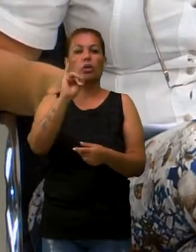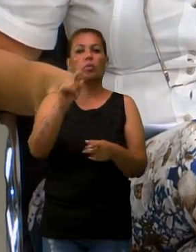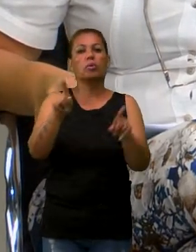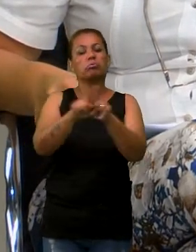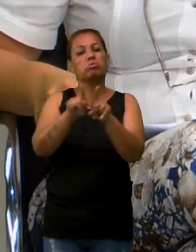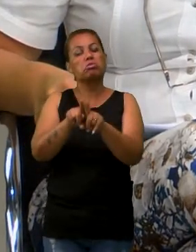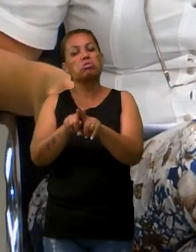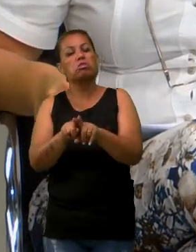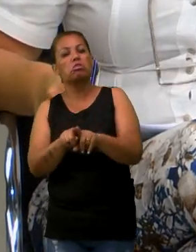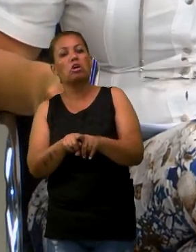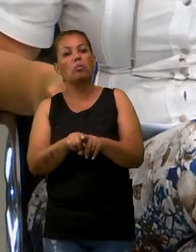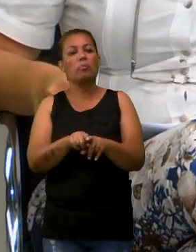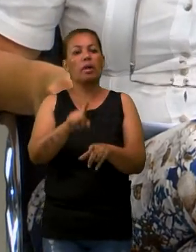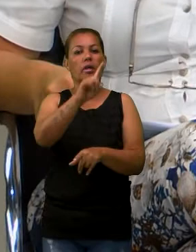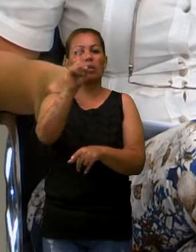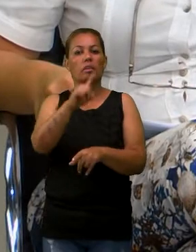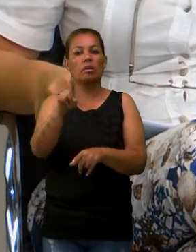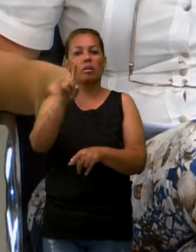camargo